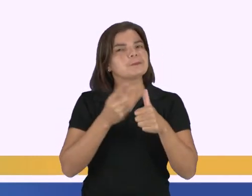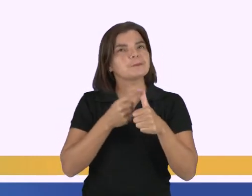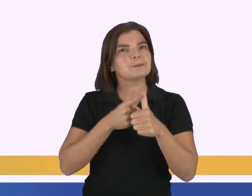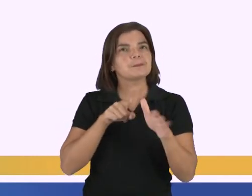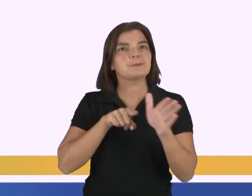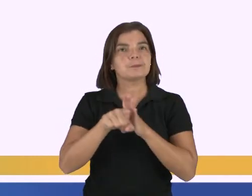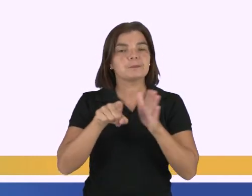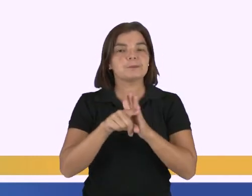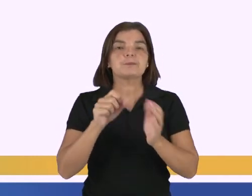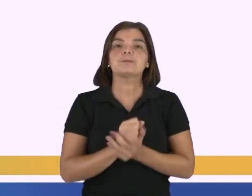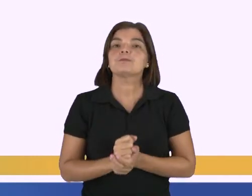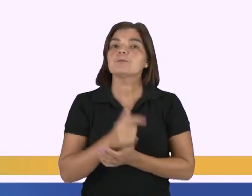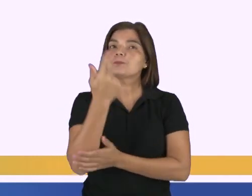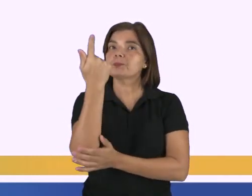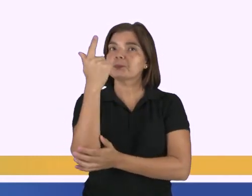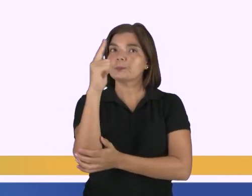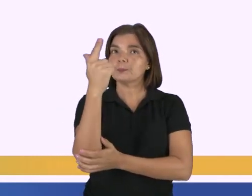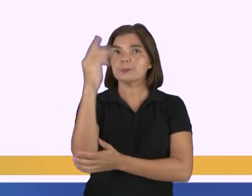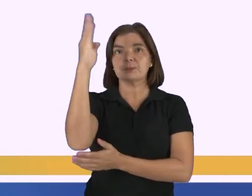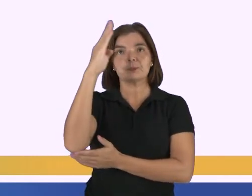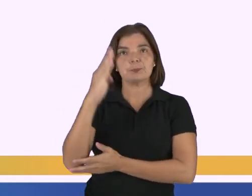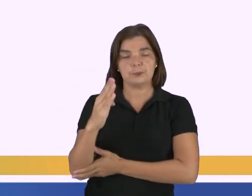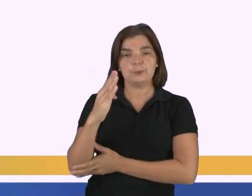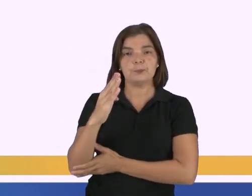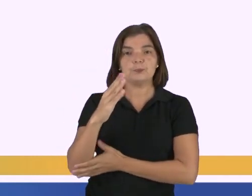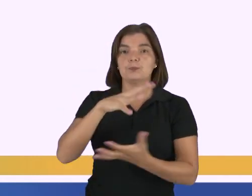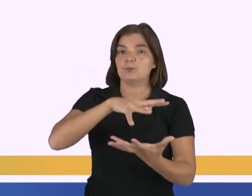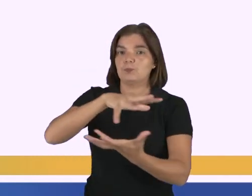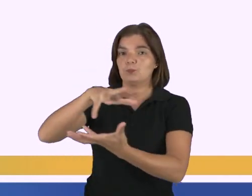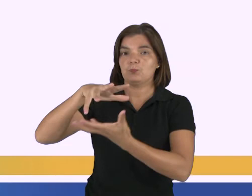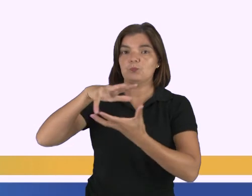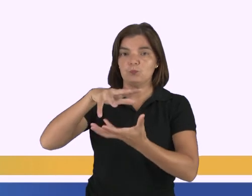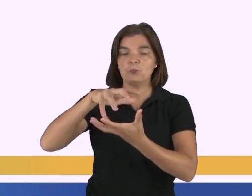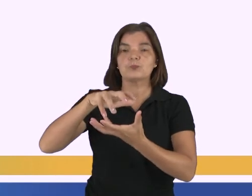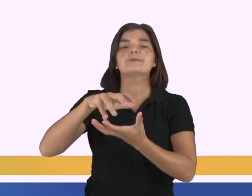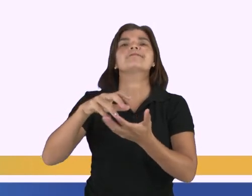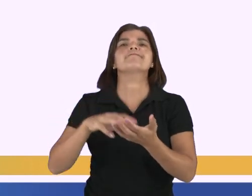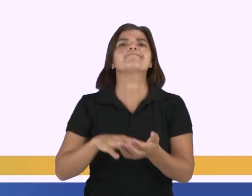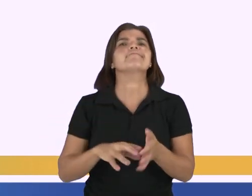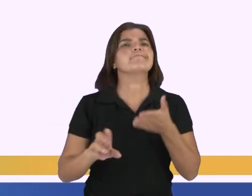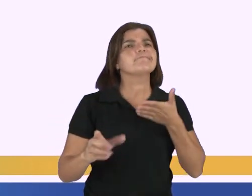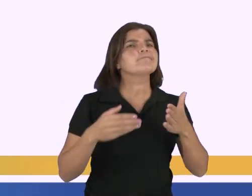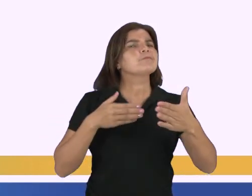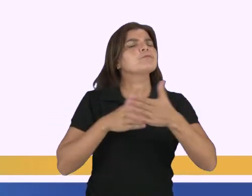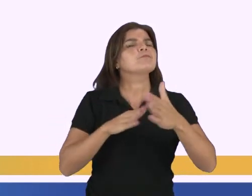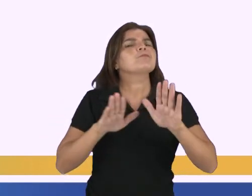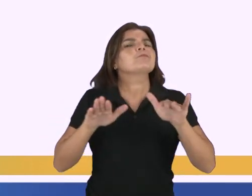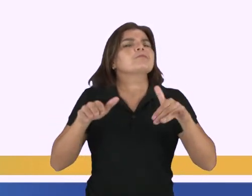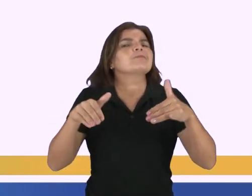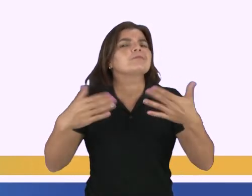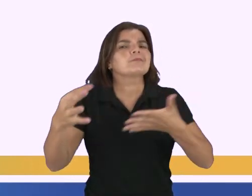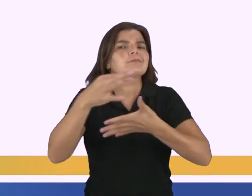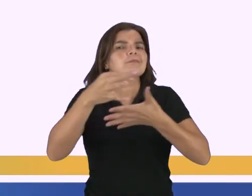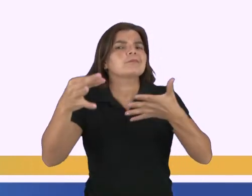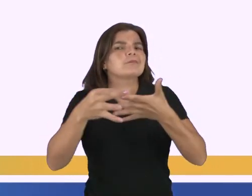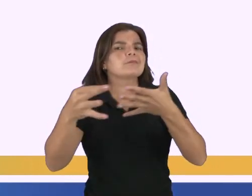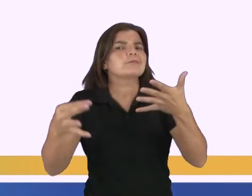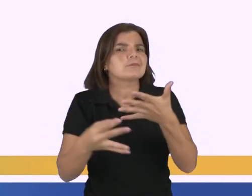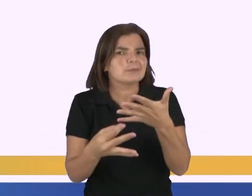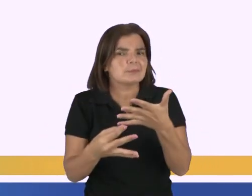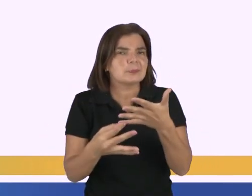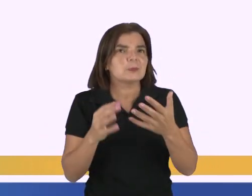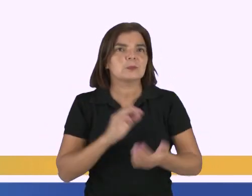atenção. A posição geográfica do Brasil no globo terrestre interfere em qual aspecto